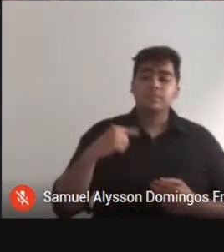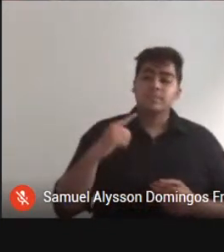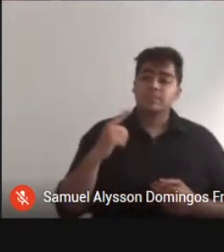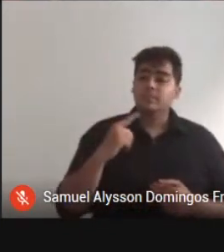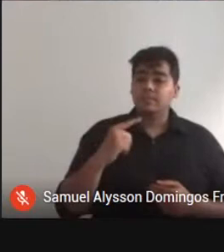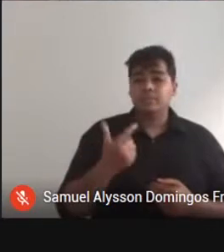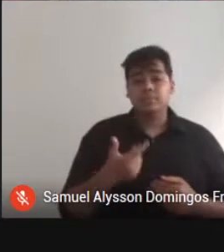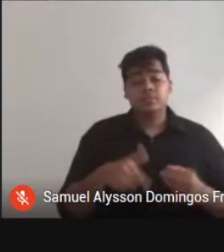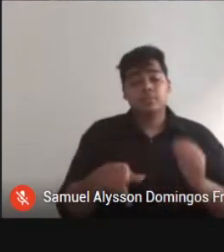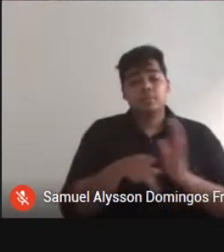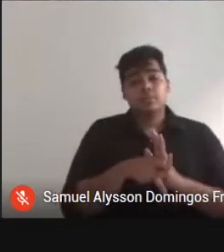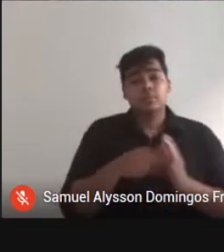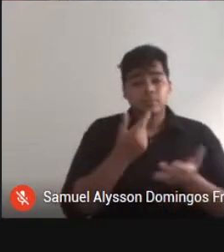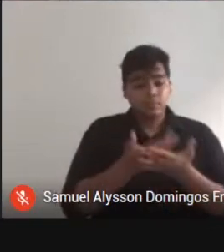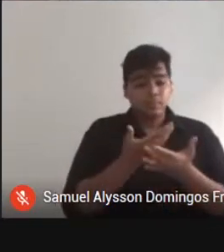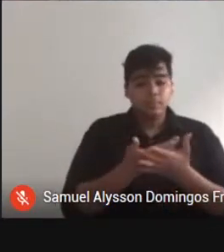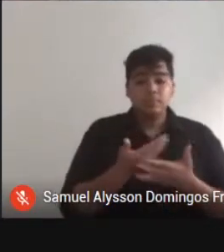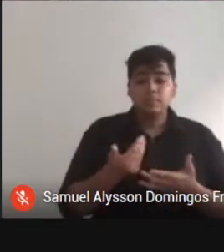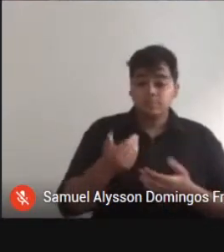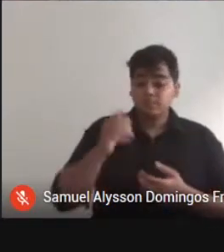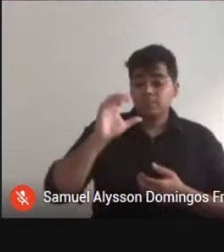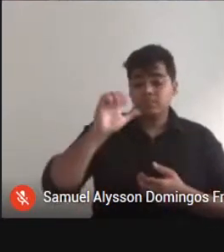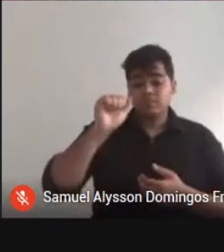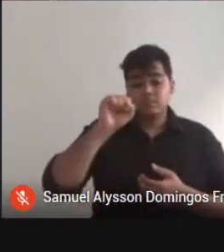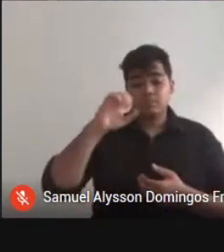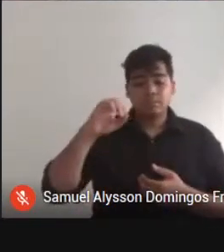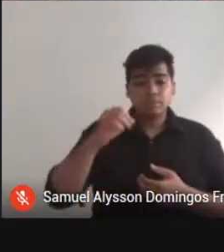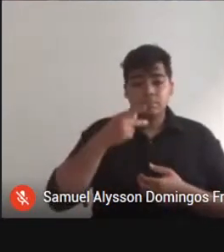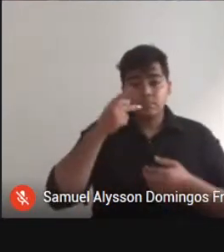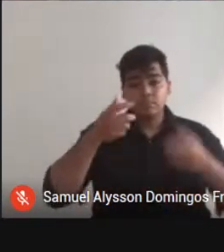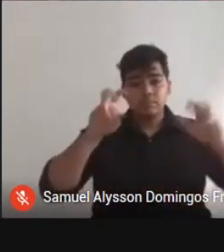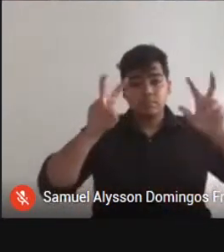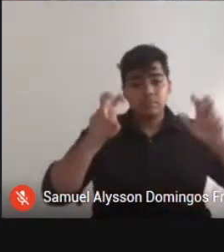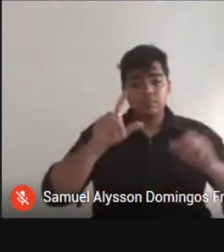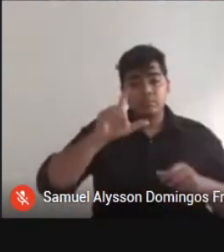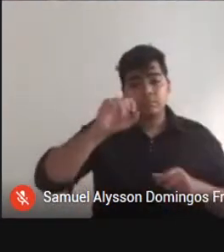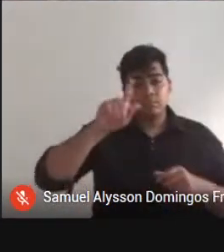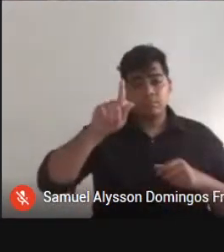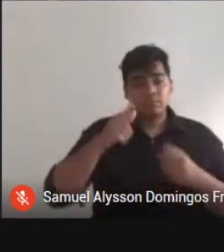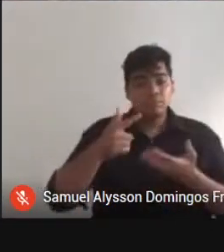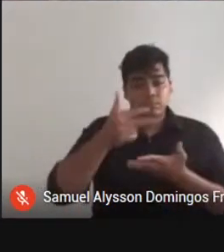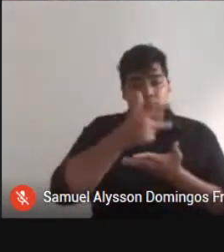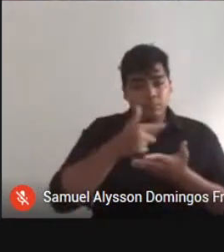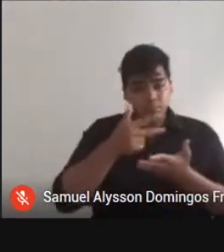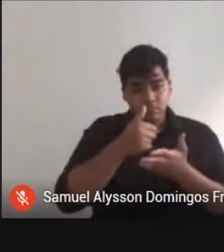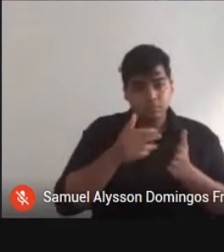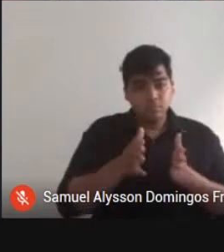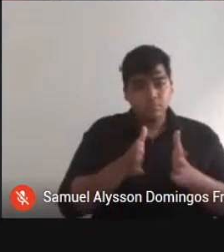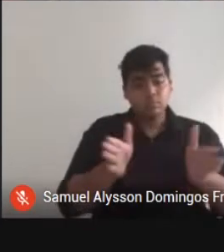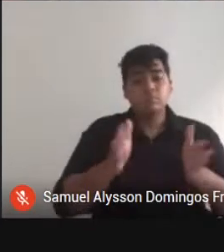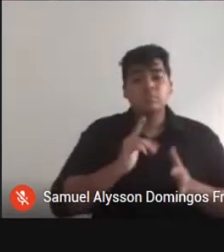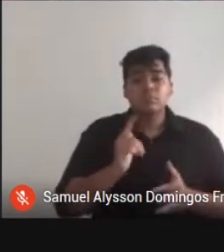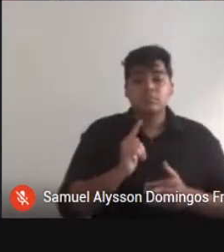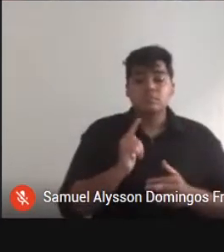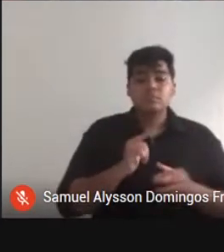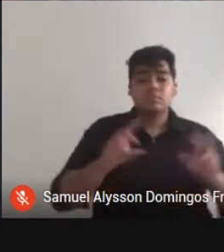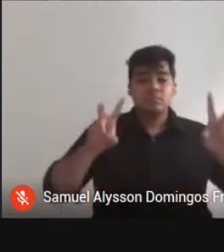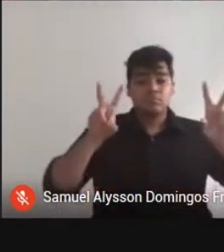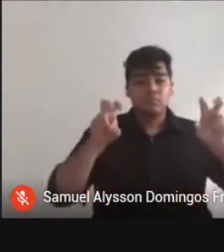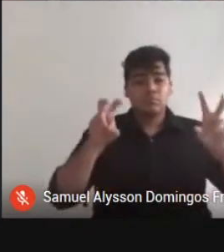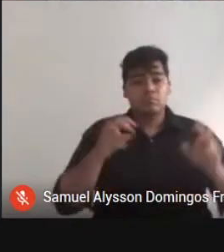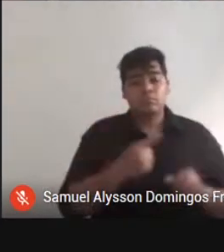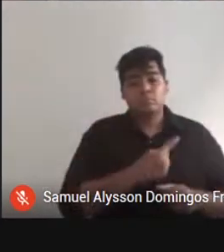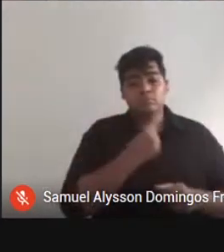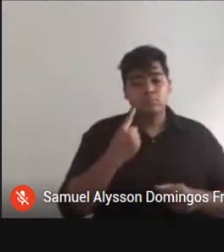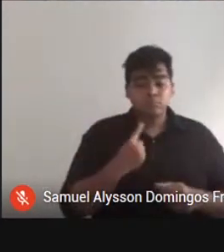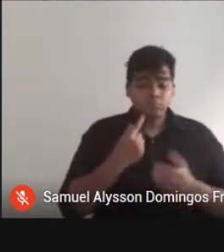falar um pouco sobre LORE e desenho paramétrico, né? Todos esses dois temas envolvidos na temática que a gente vai